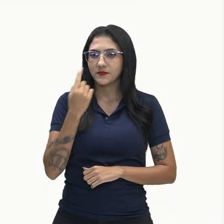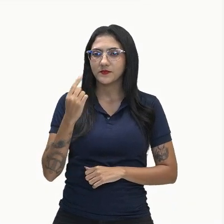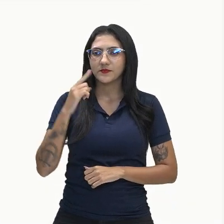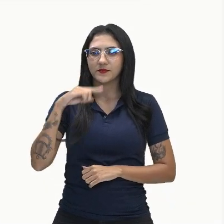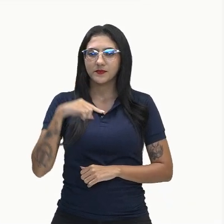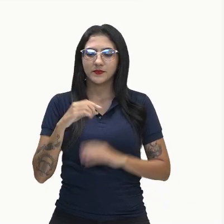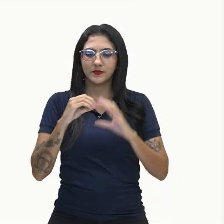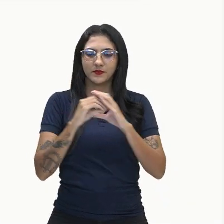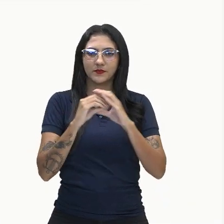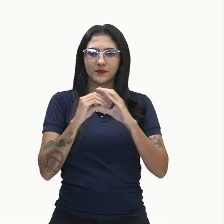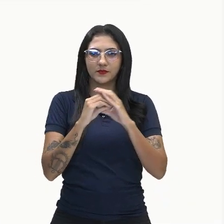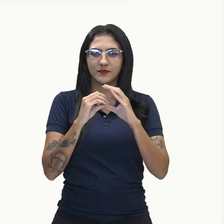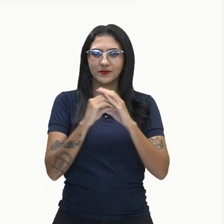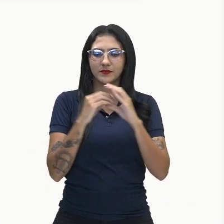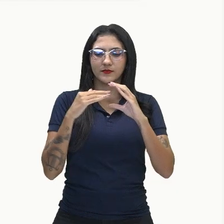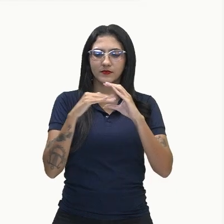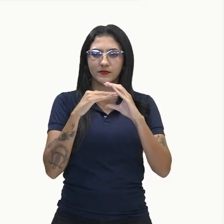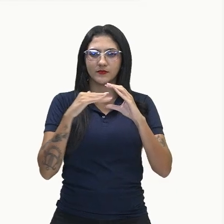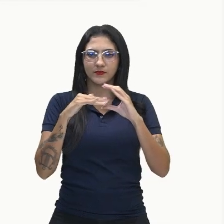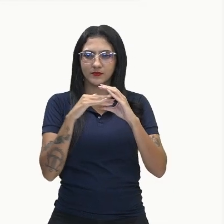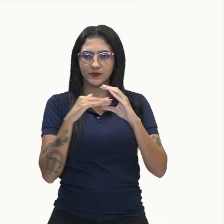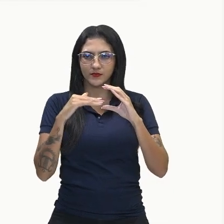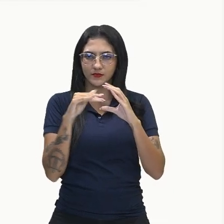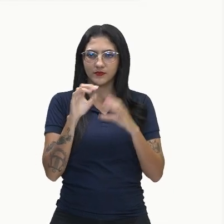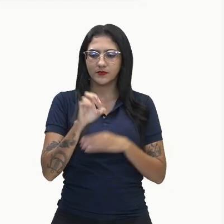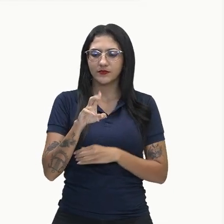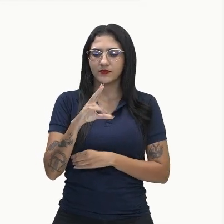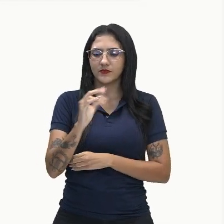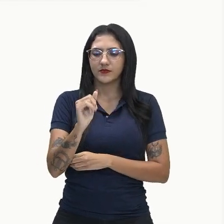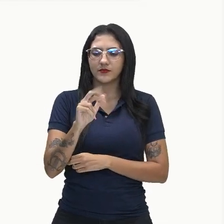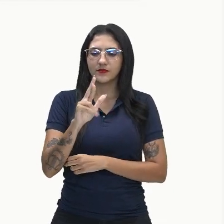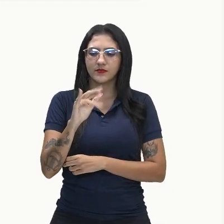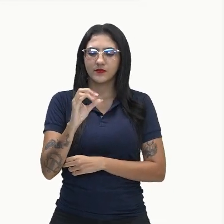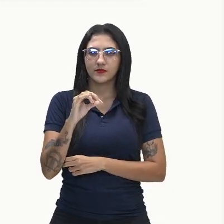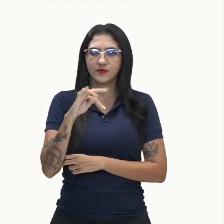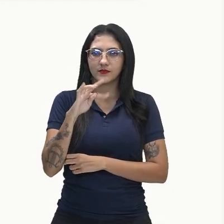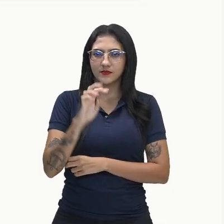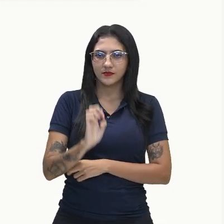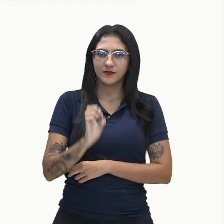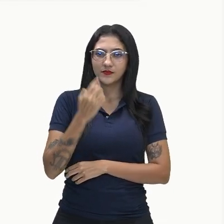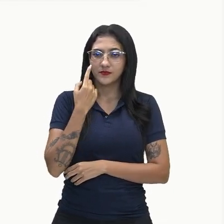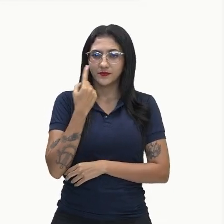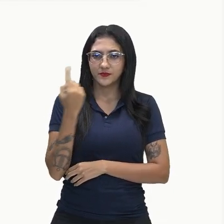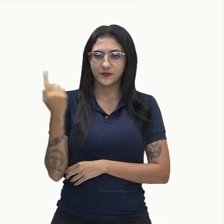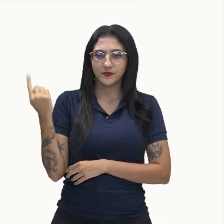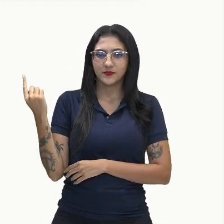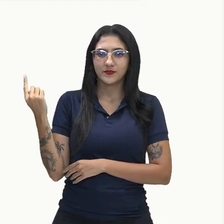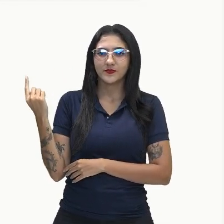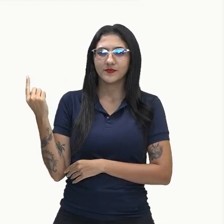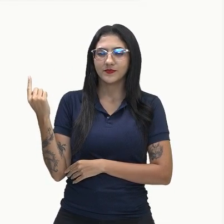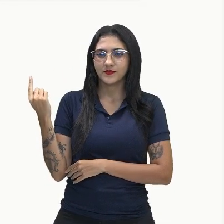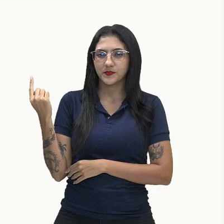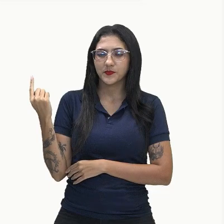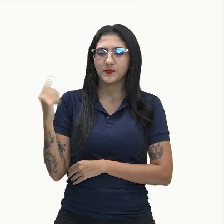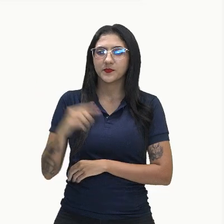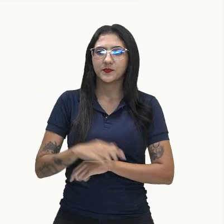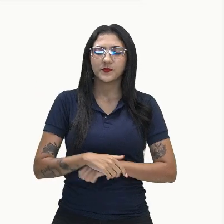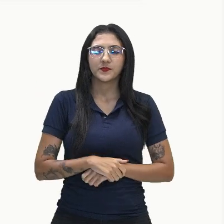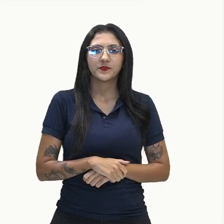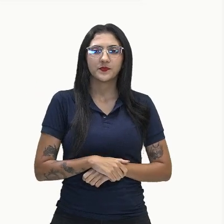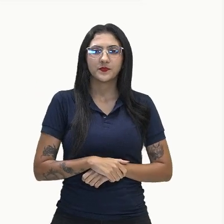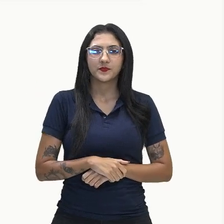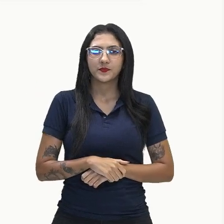está presente nas células eucariontes. Esta é a mitocôndria, certo? E nós temos